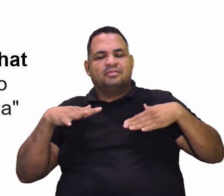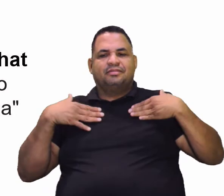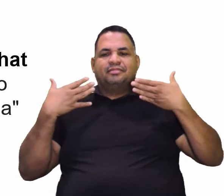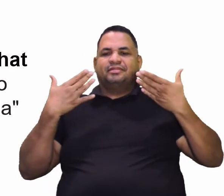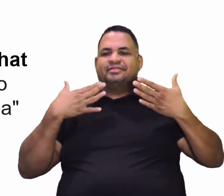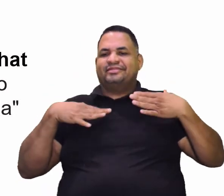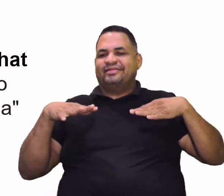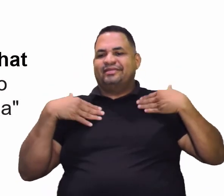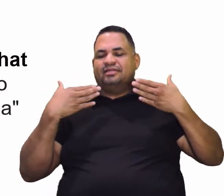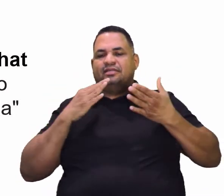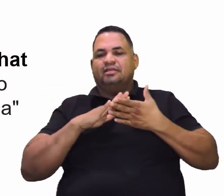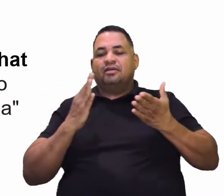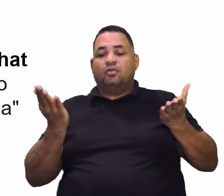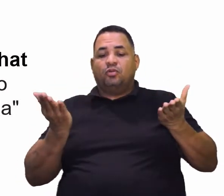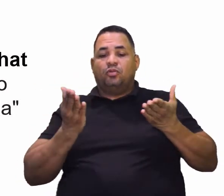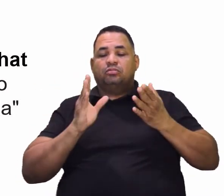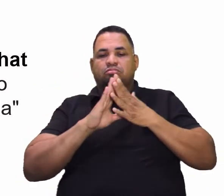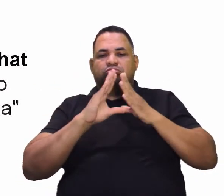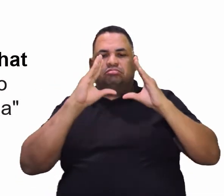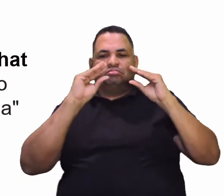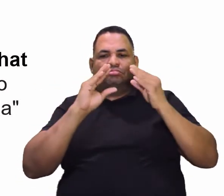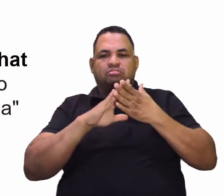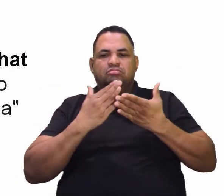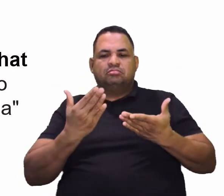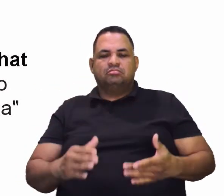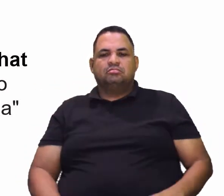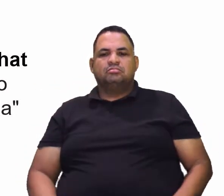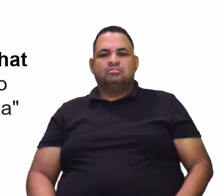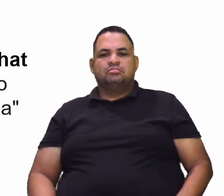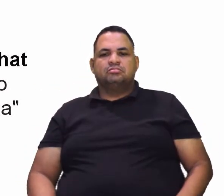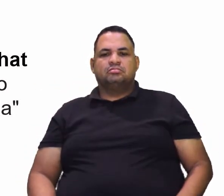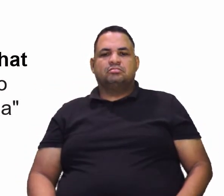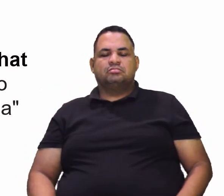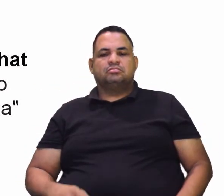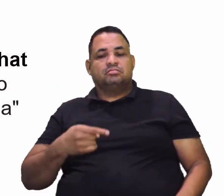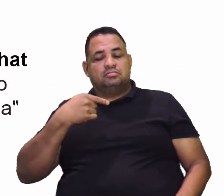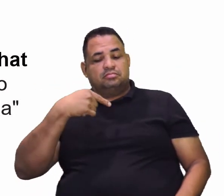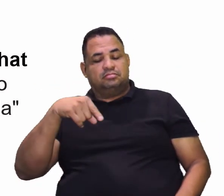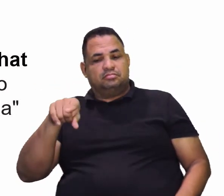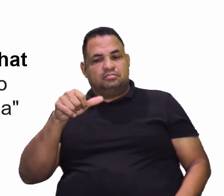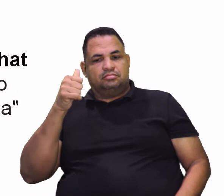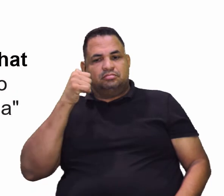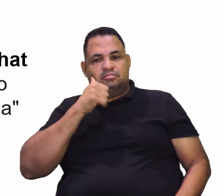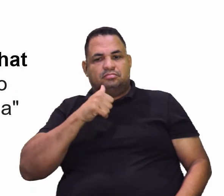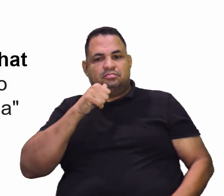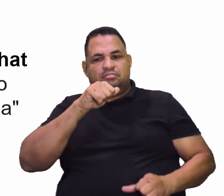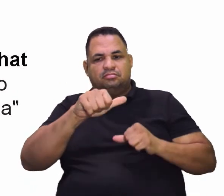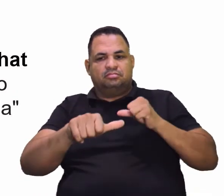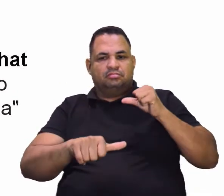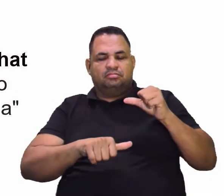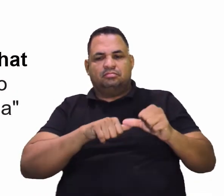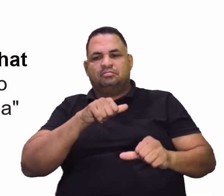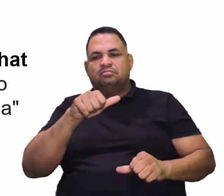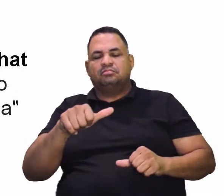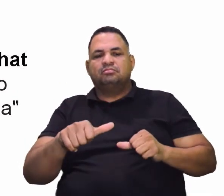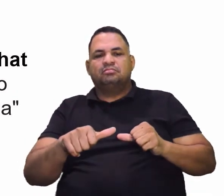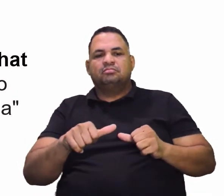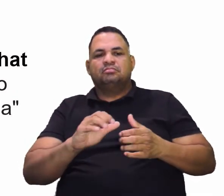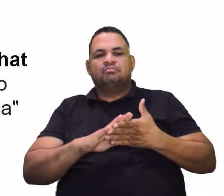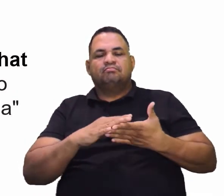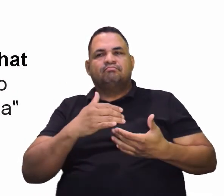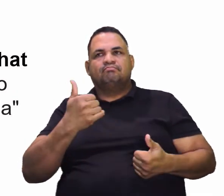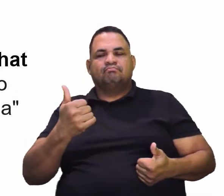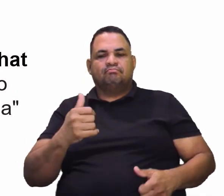à noite, she's going to change her mind. Ela vai mudar a